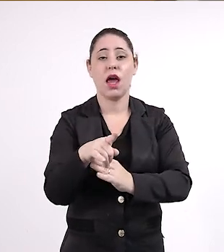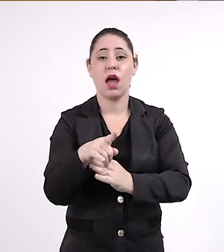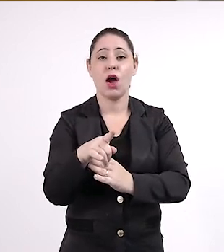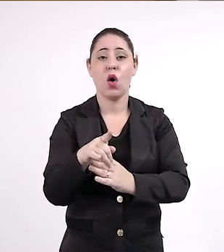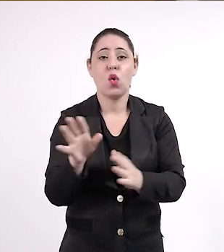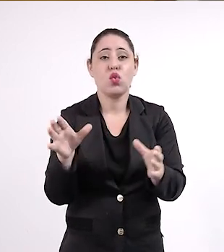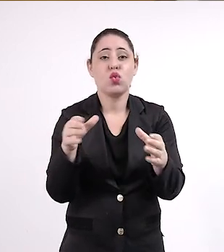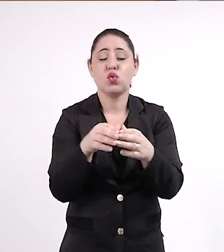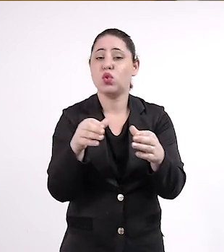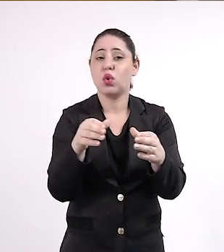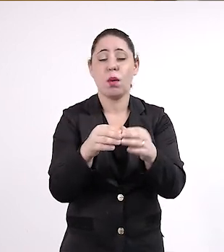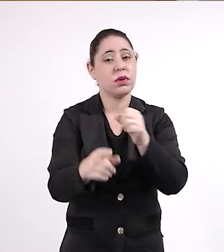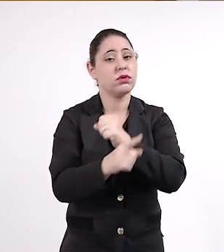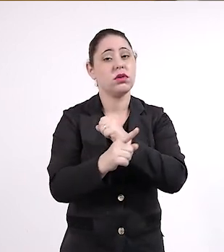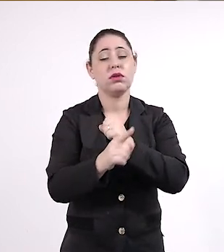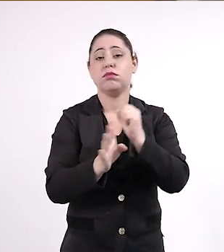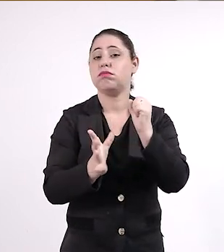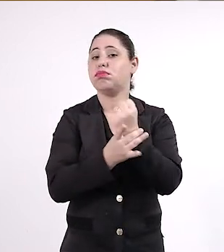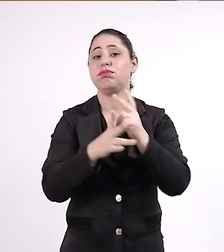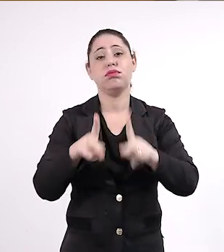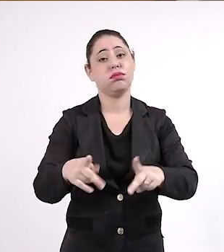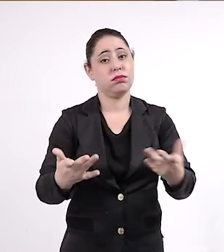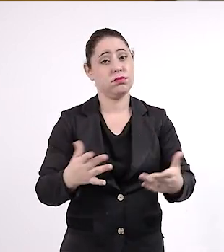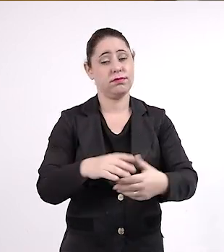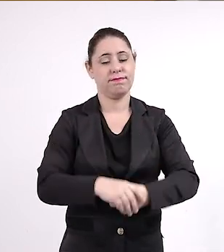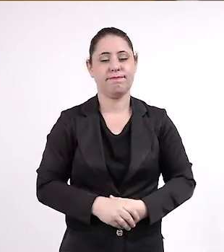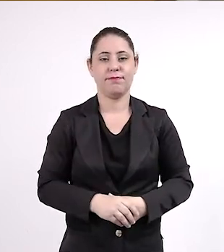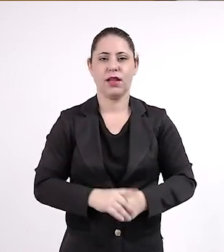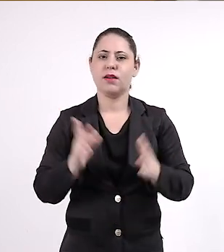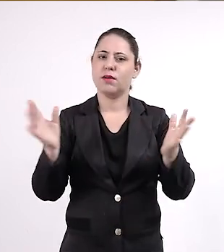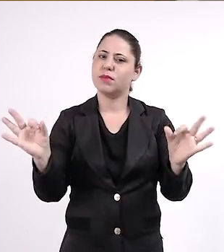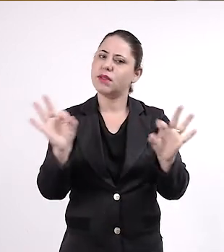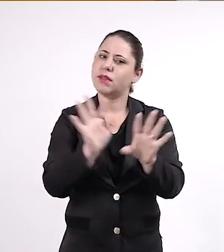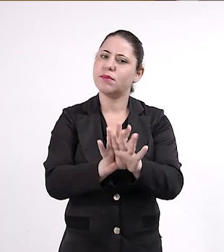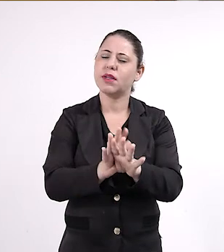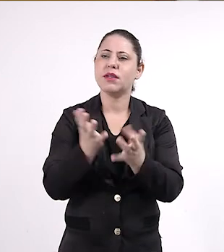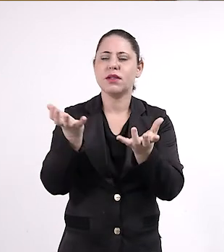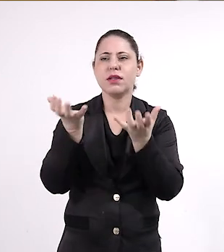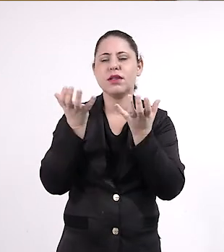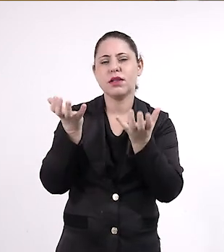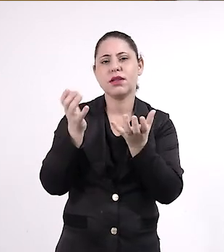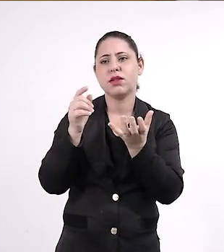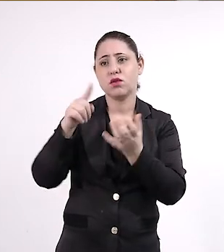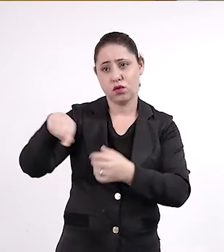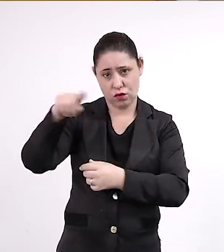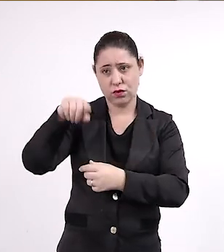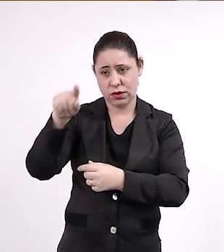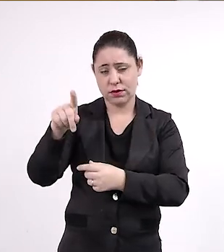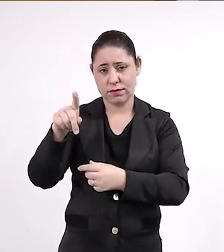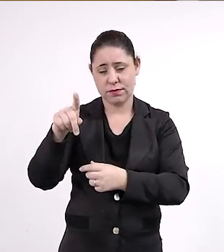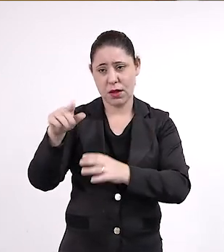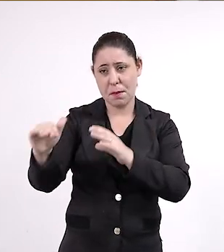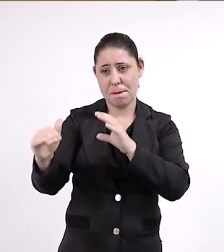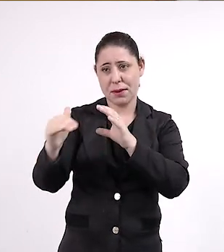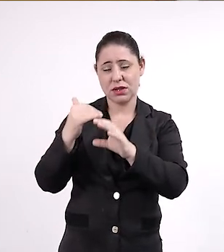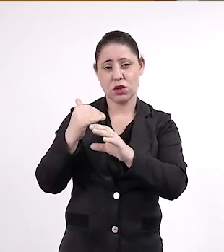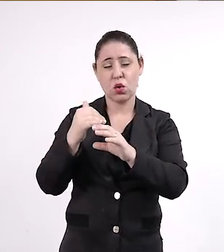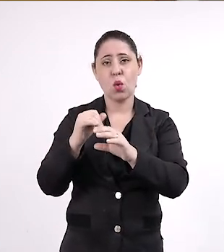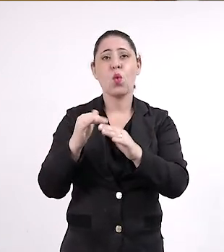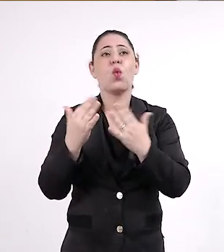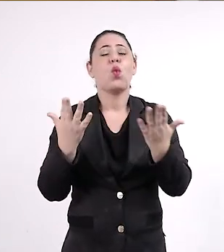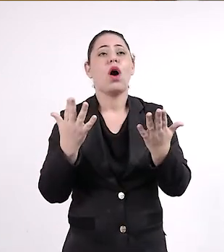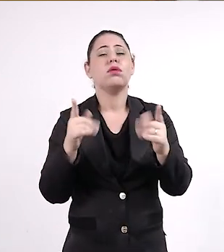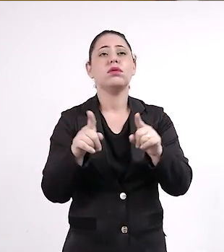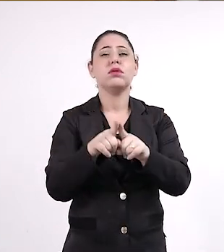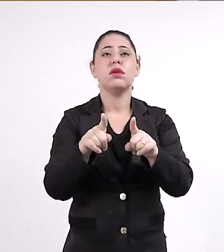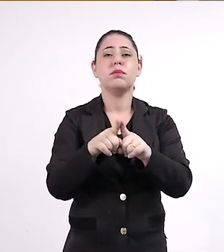da Defensoria, é o principal público da Defensoria. Para terminar, doutor Fábio, eu queria que o senhor nos deixasse aqui os